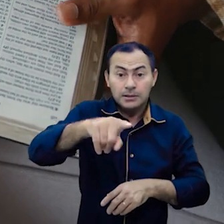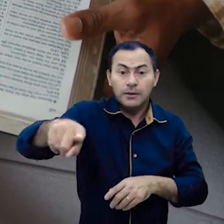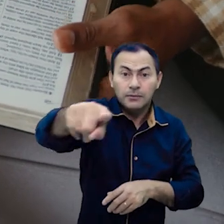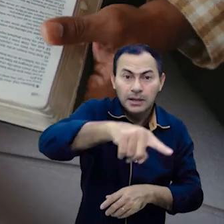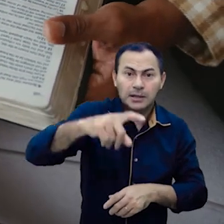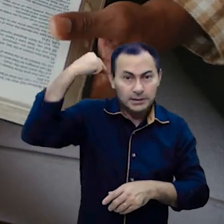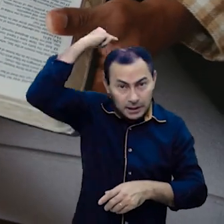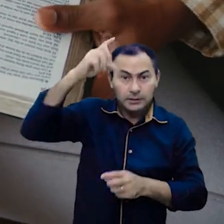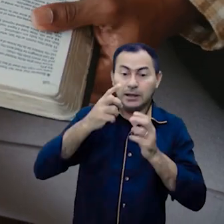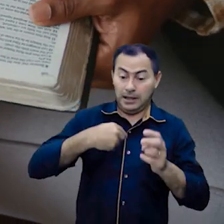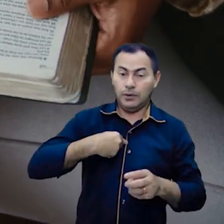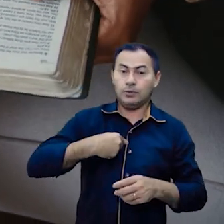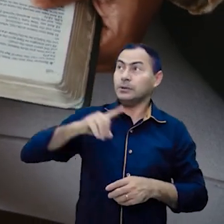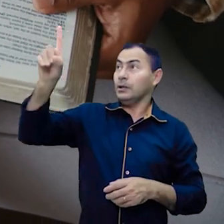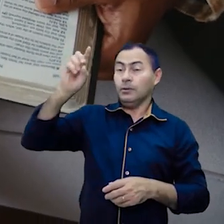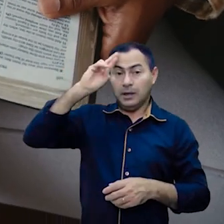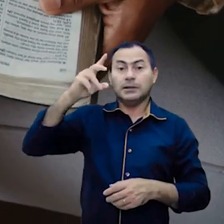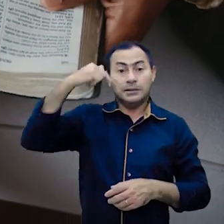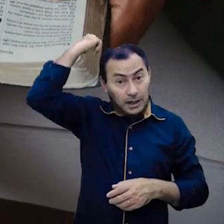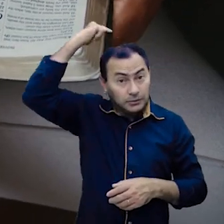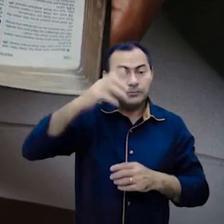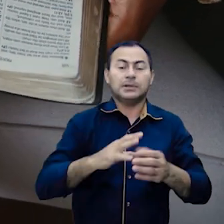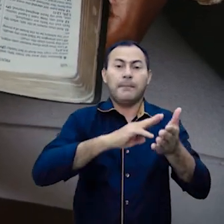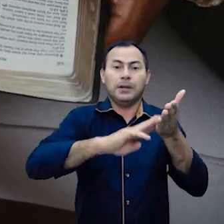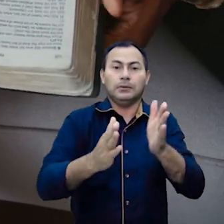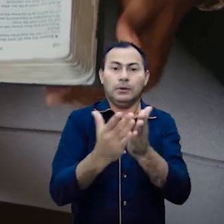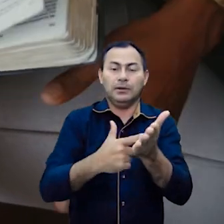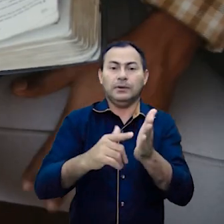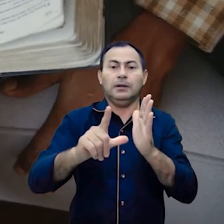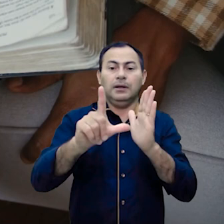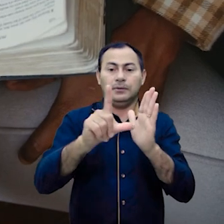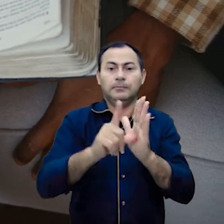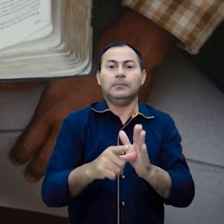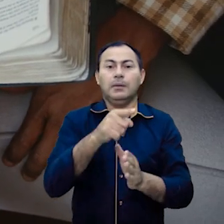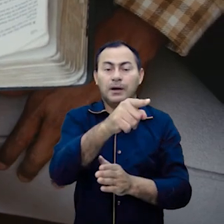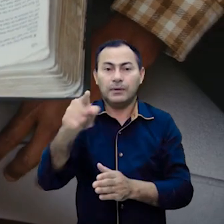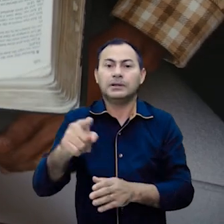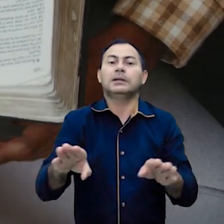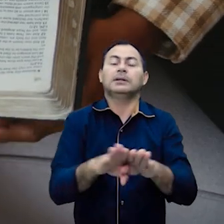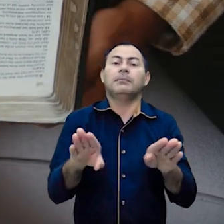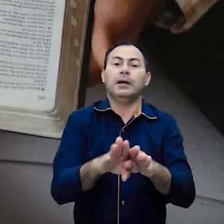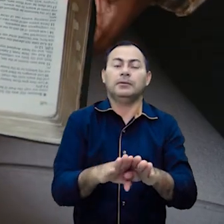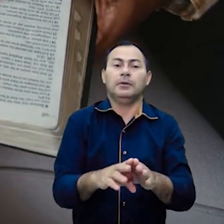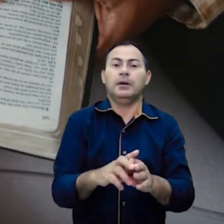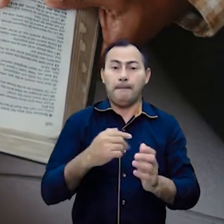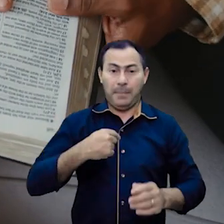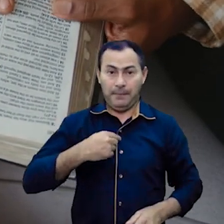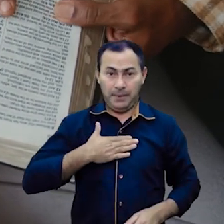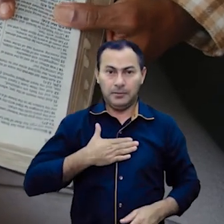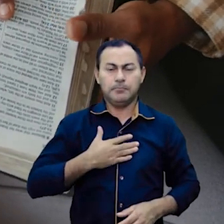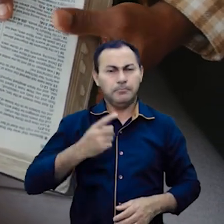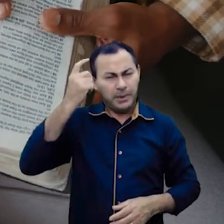sou santo diz o senhor dos exércitos Essa é a mensagem do livro de Levítico para você e também